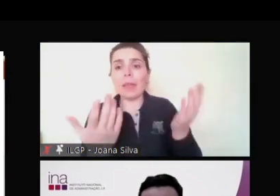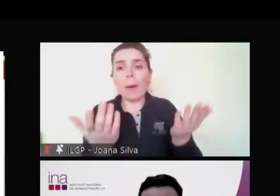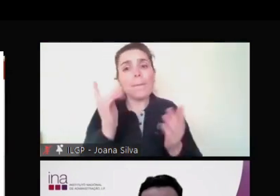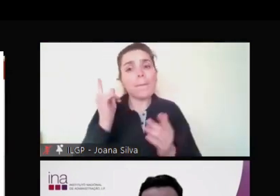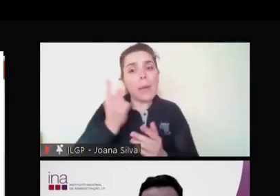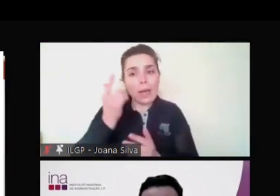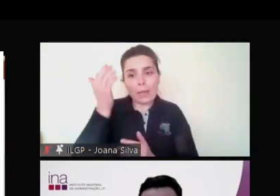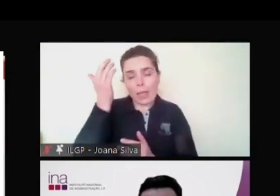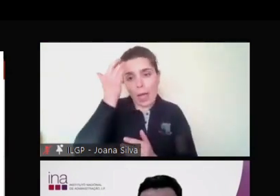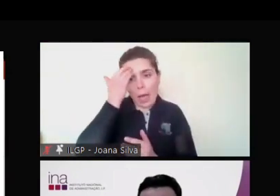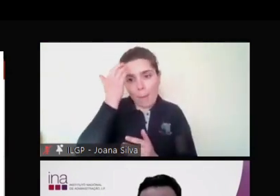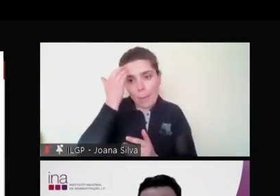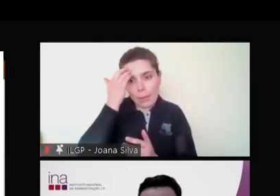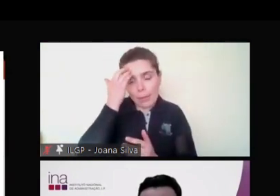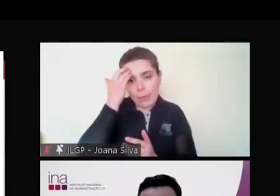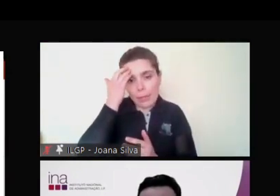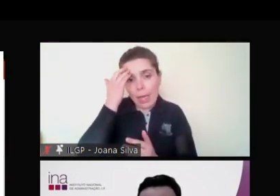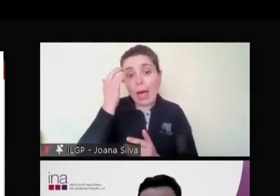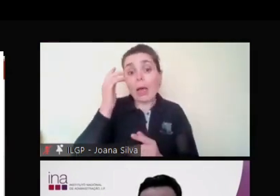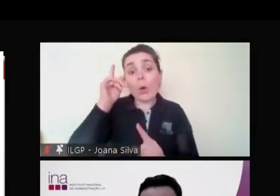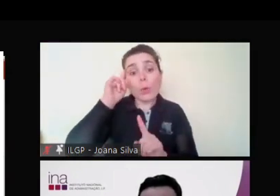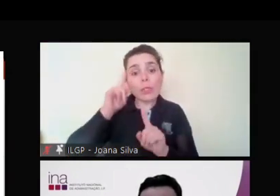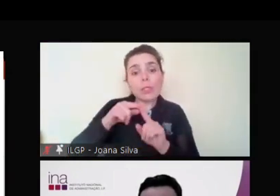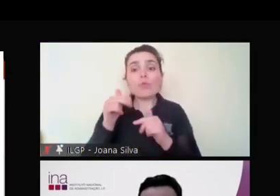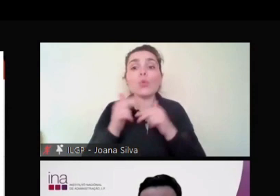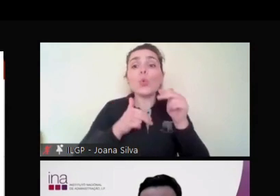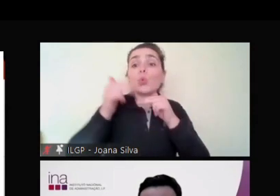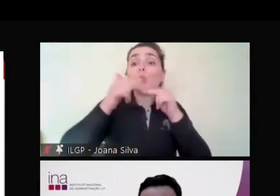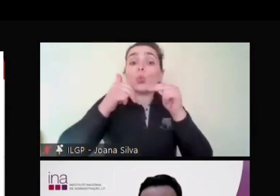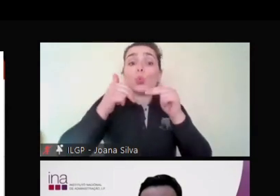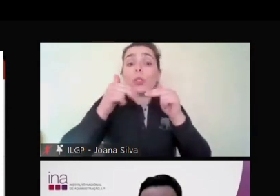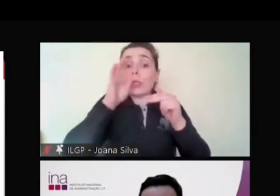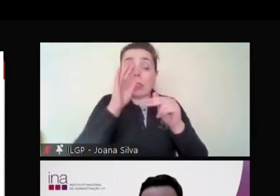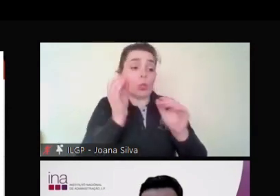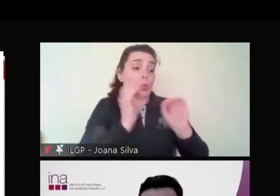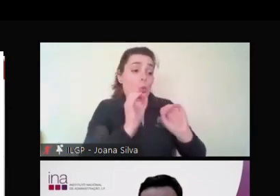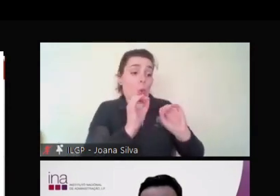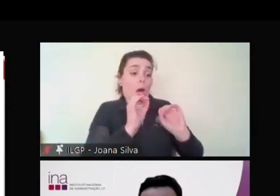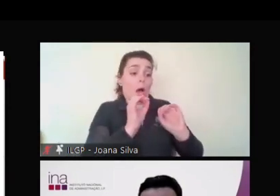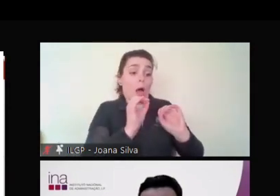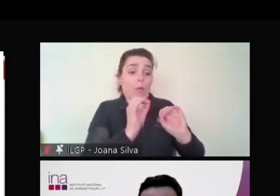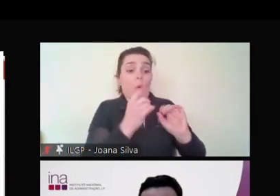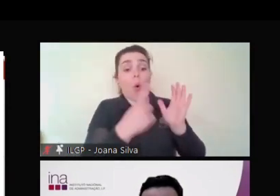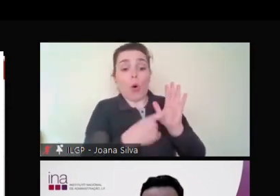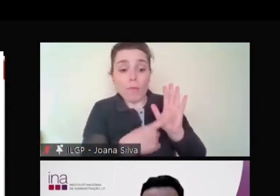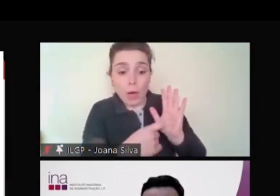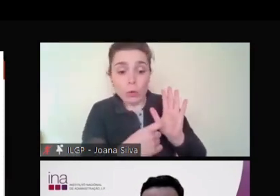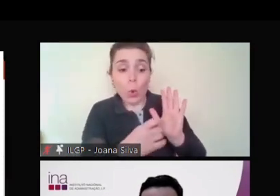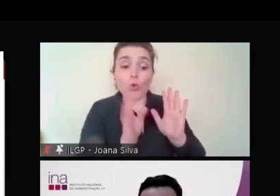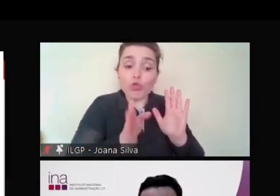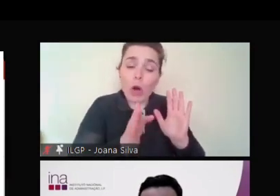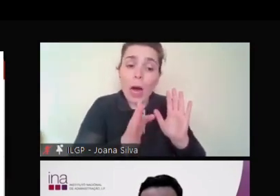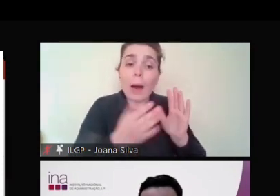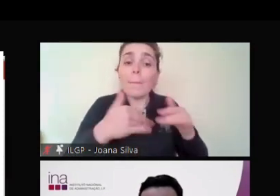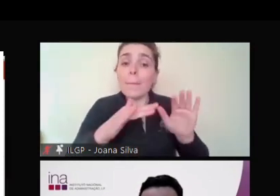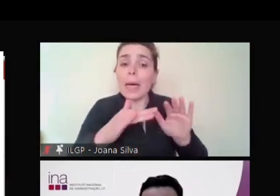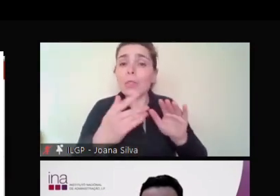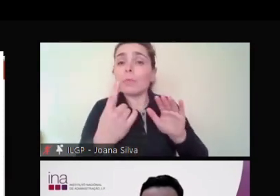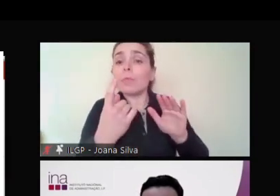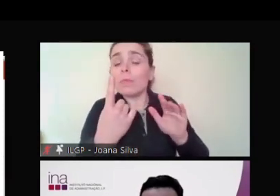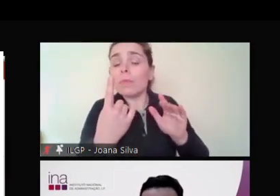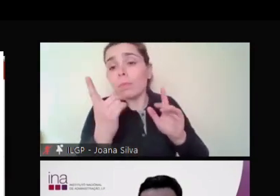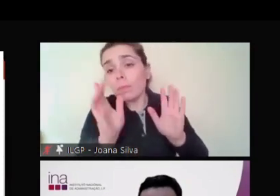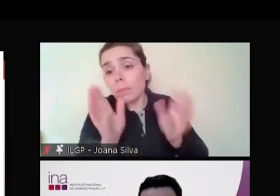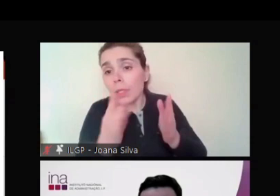o que existe e para que se construa o que não existe sobre o que existe ou alicerçado no que existe, para que isto não seja uma permanente